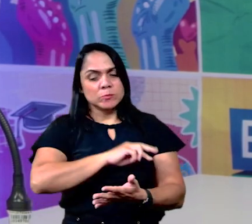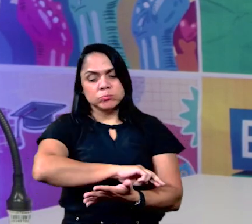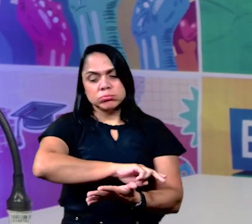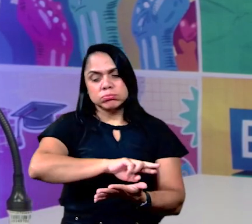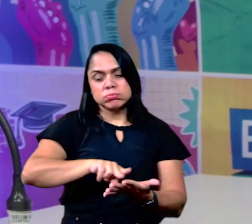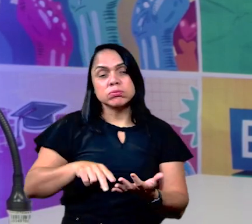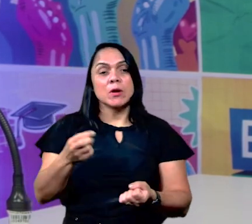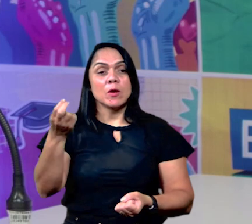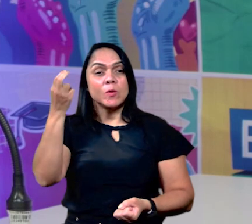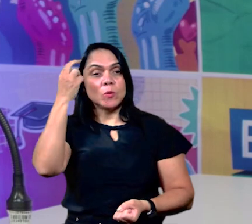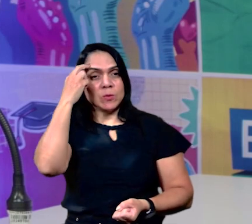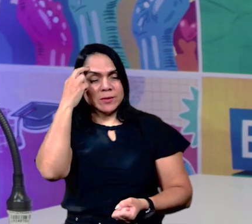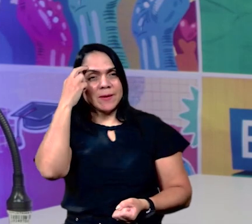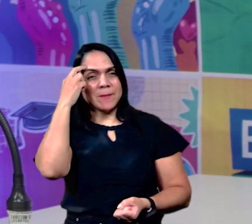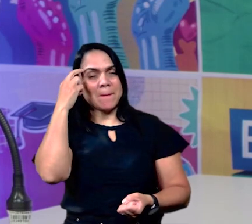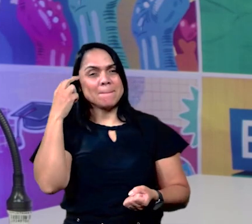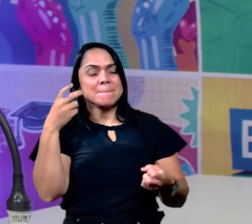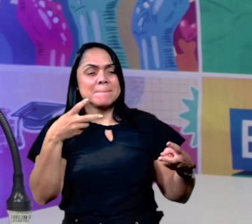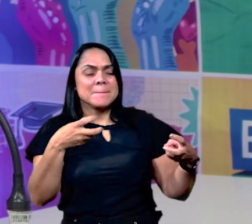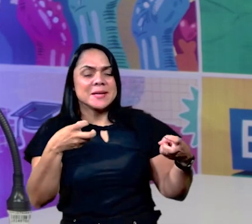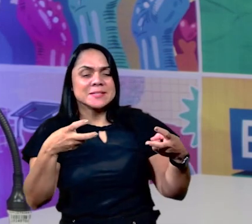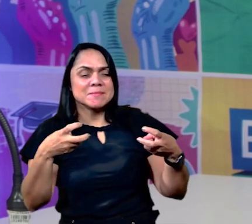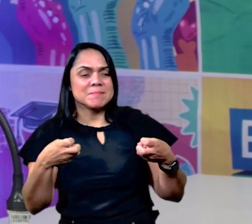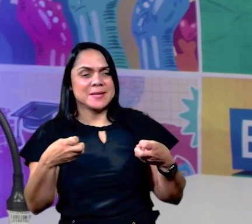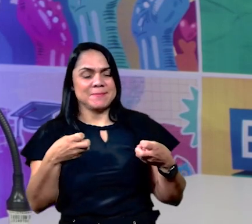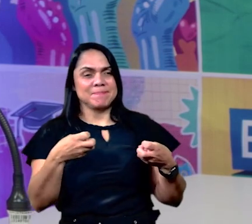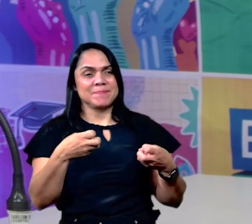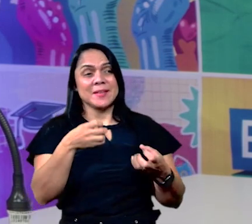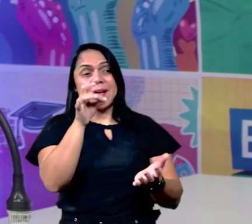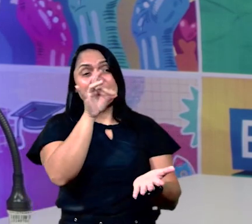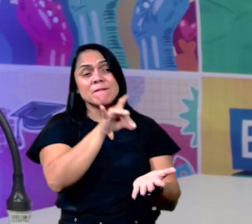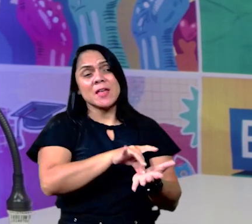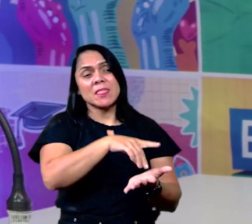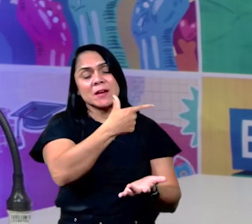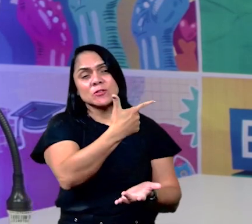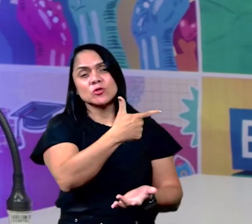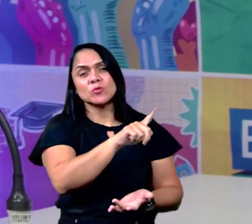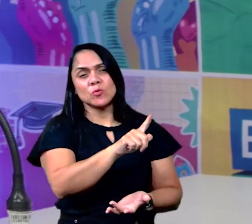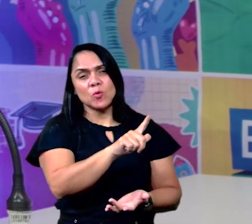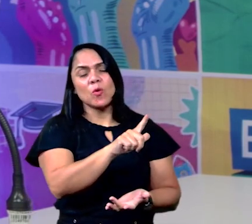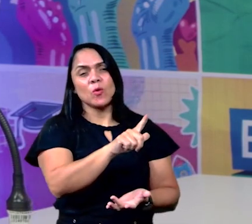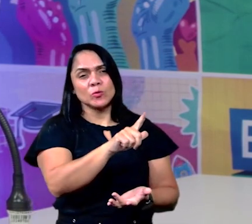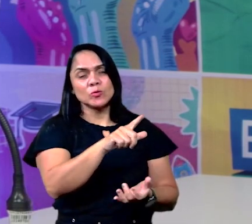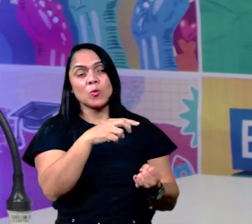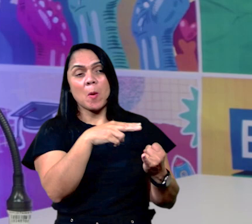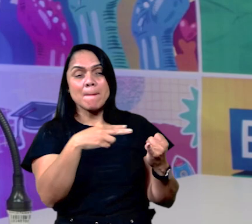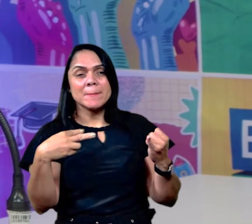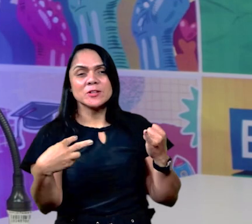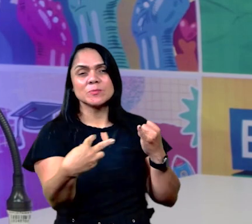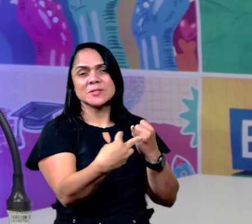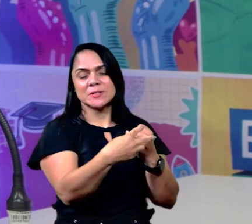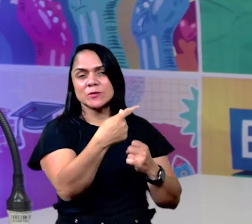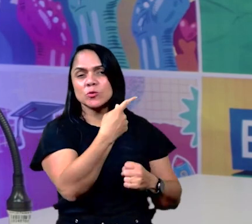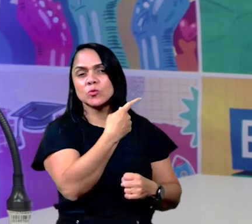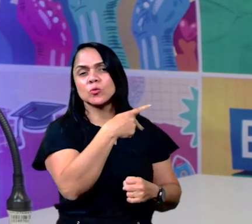ideia de que a gente tem que olhar, não é, a realidade do outro com o olhar do outro, né, o nosso olhar não cabe para a vida da outra